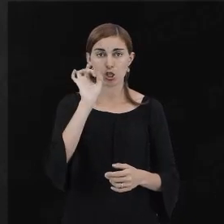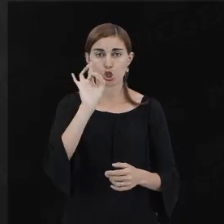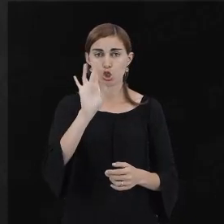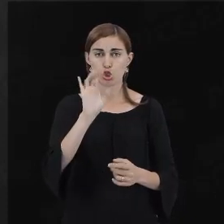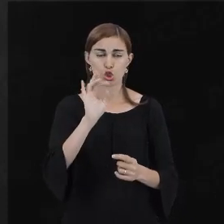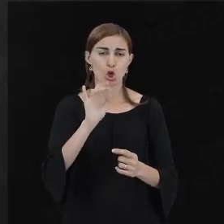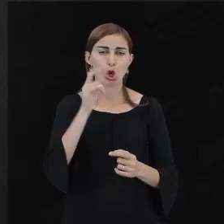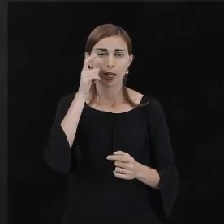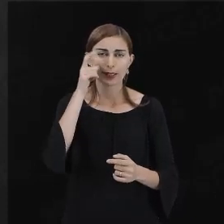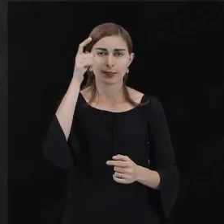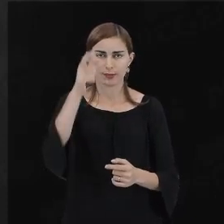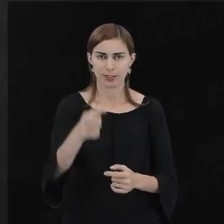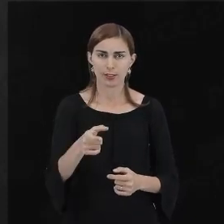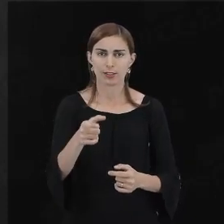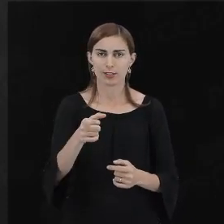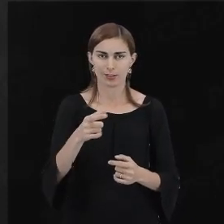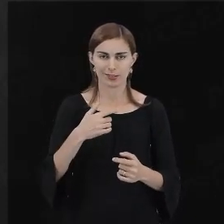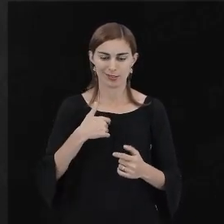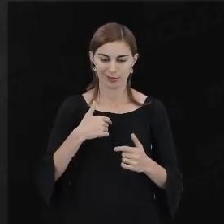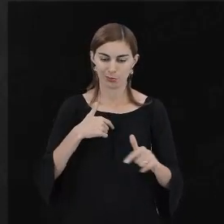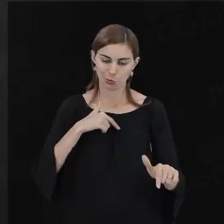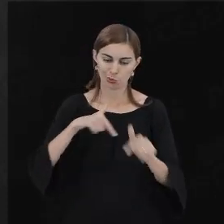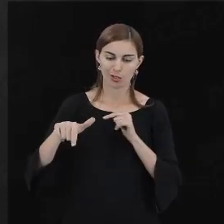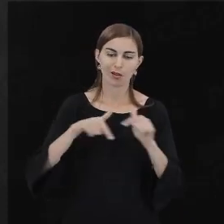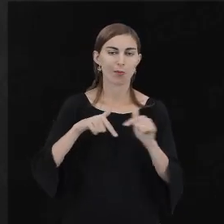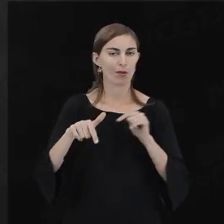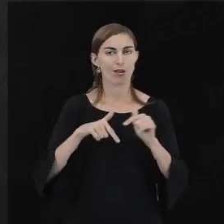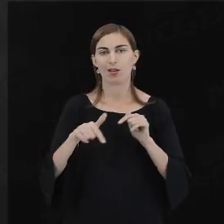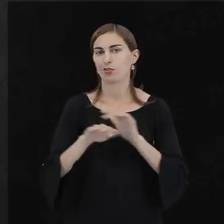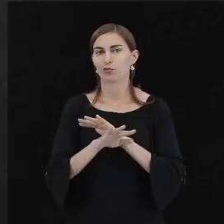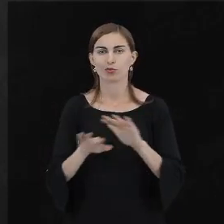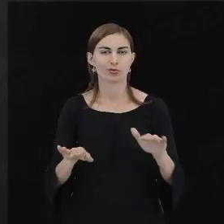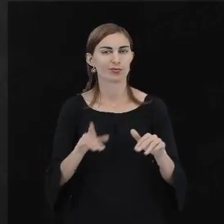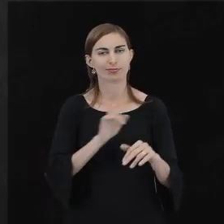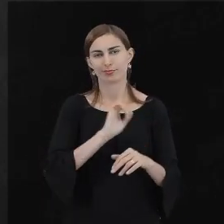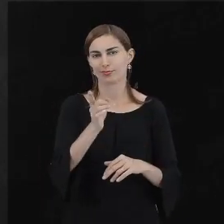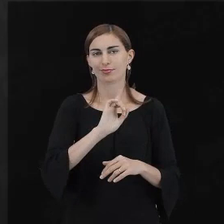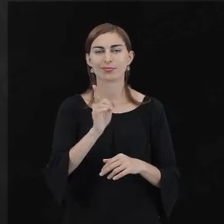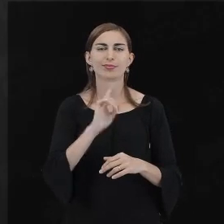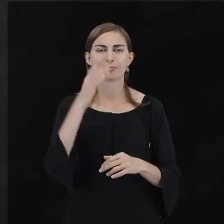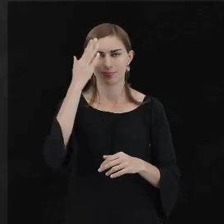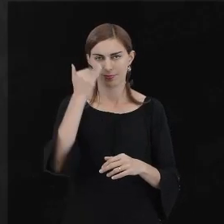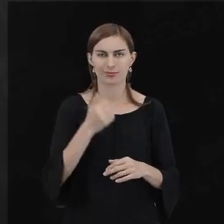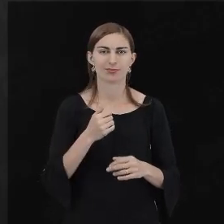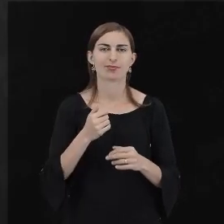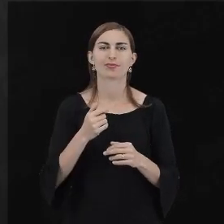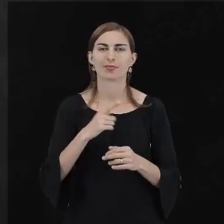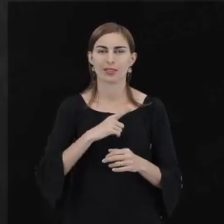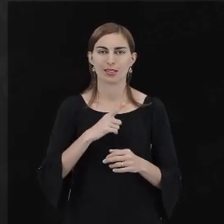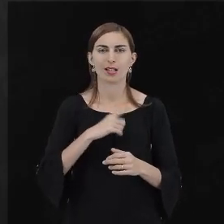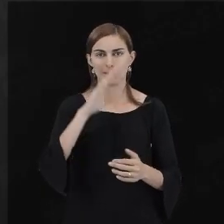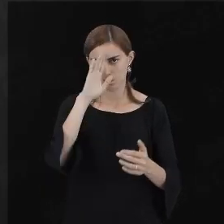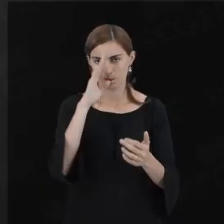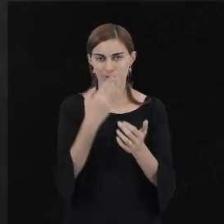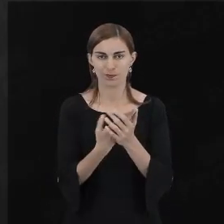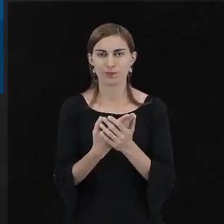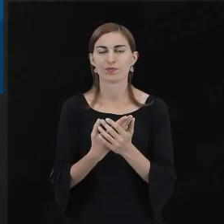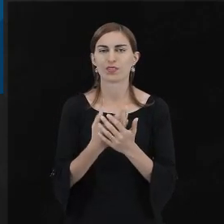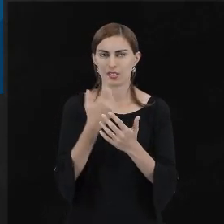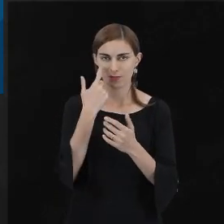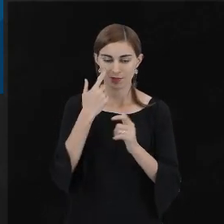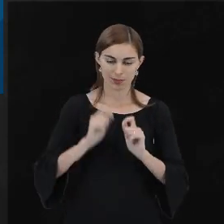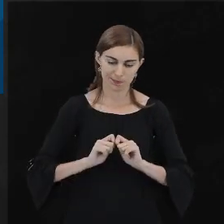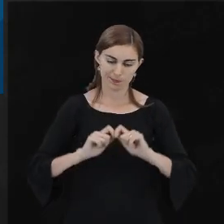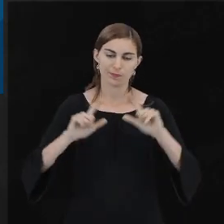não se pode pensar apenas nos interesses do mundo do trabalho, né? Com isso a gente tem uma crença,